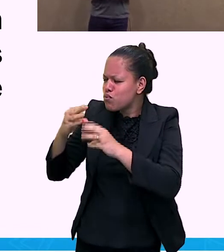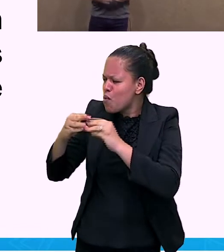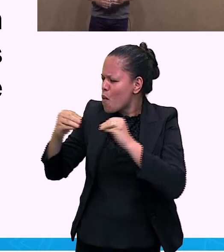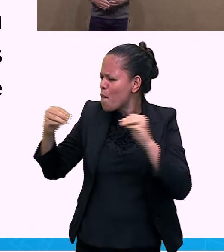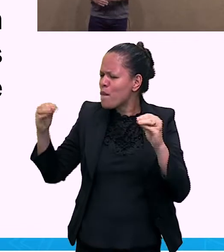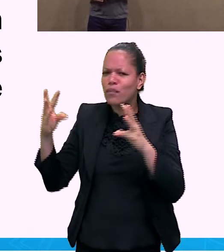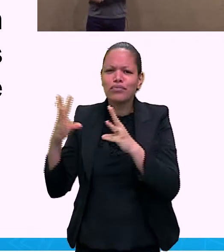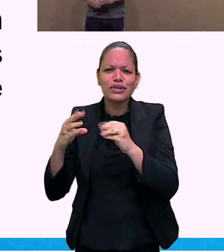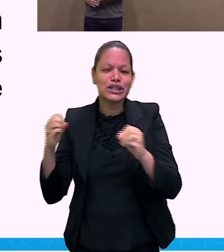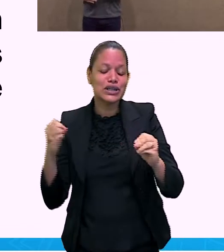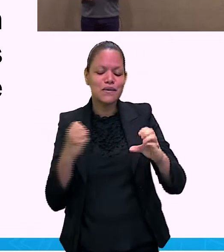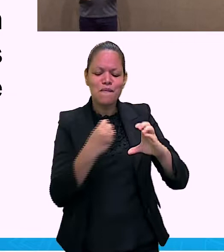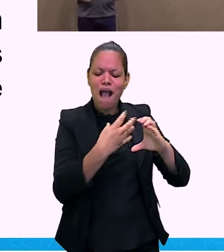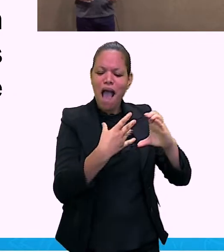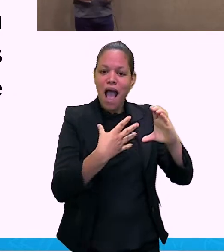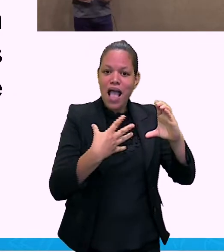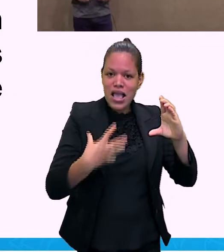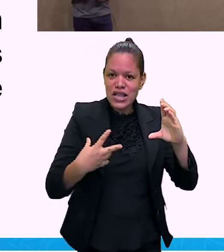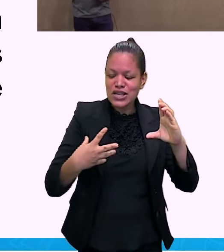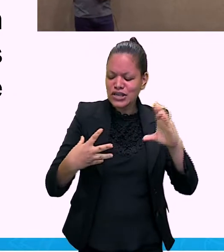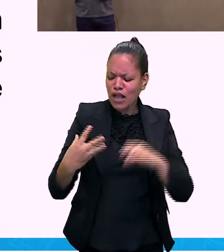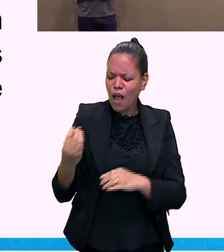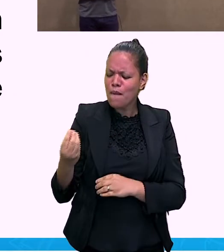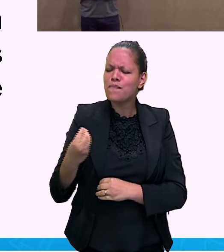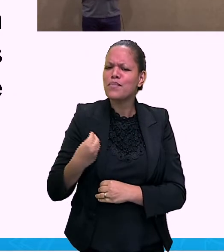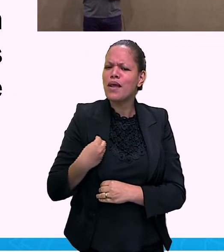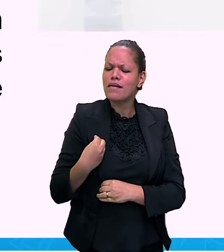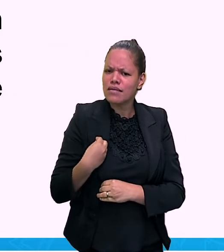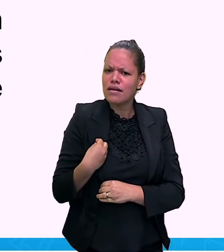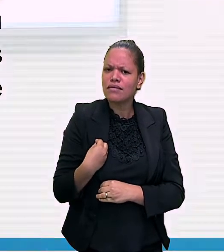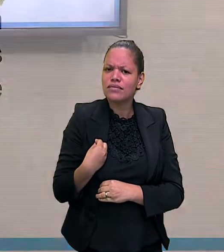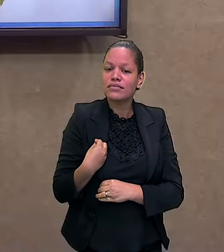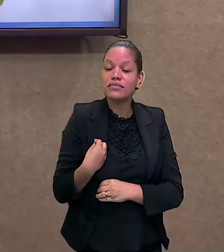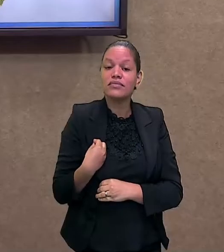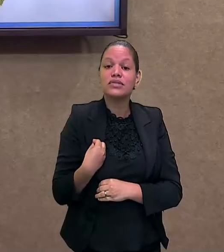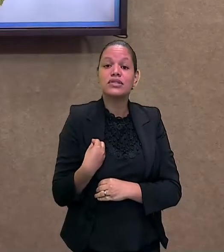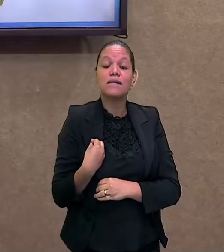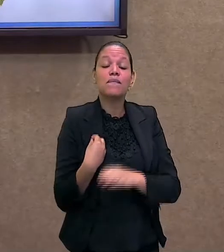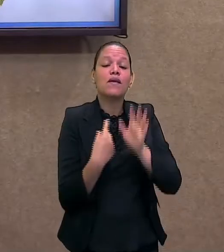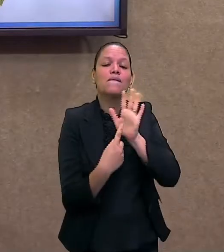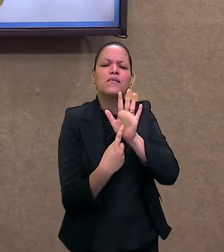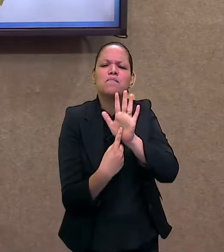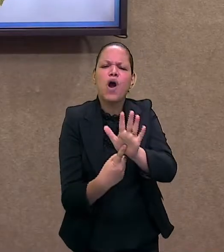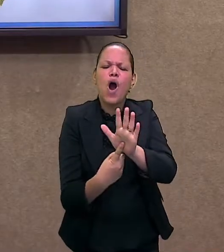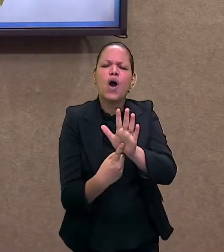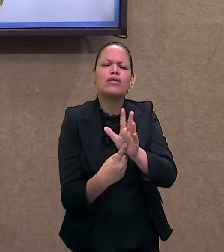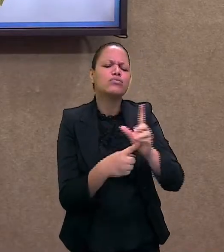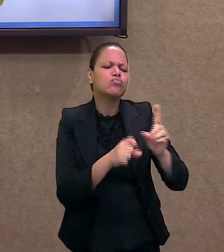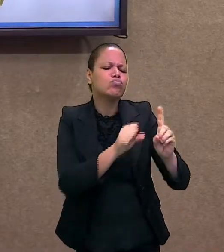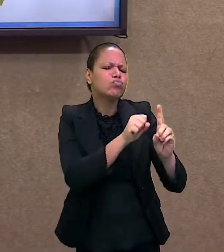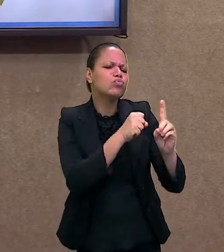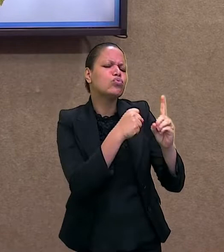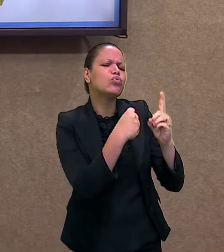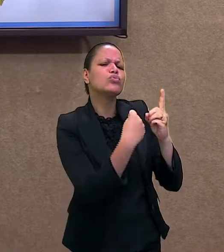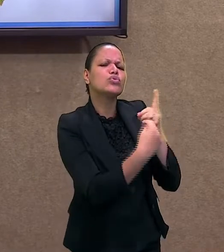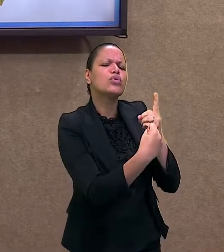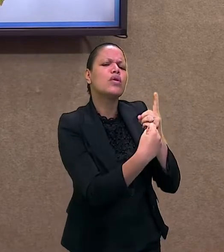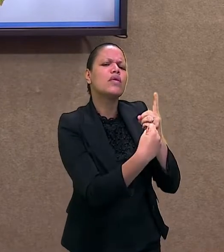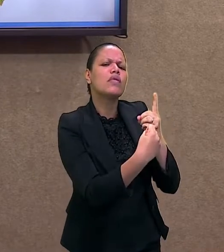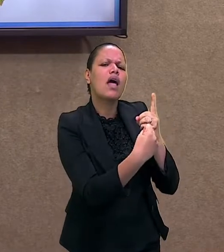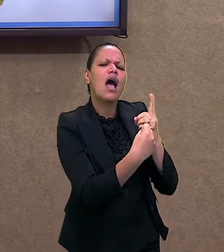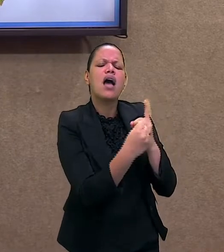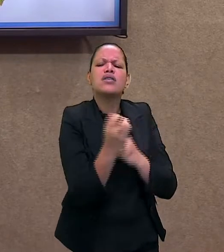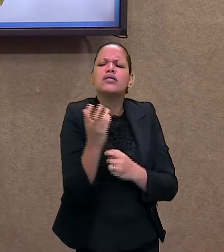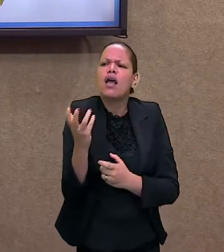esse primeiro trecho quando essa citação fala que a sociedade está tentando criar uma sociedade